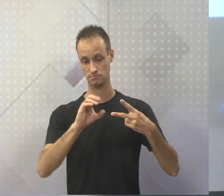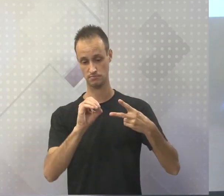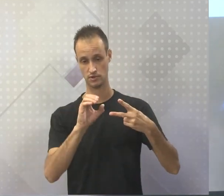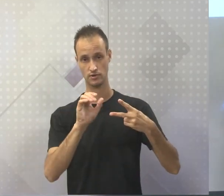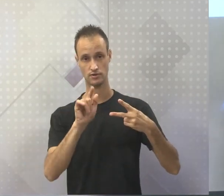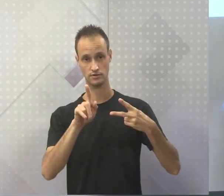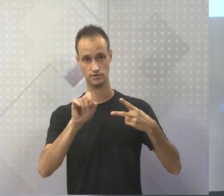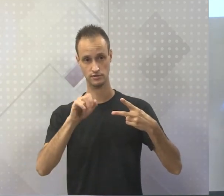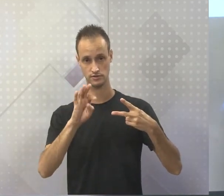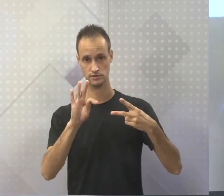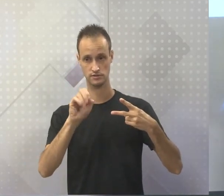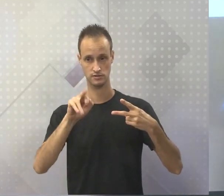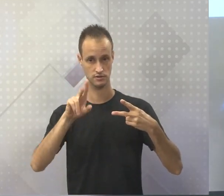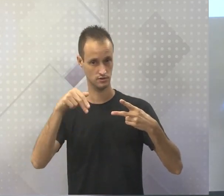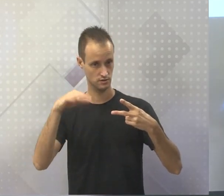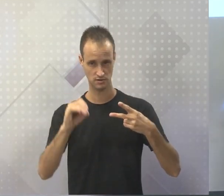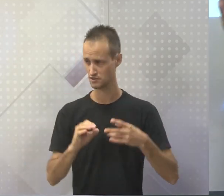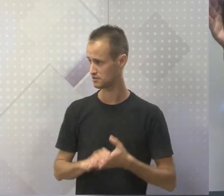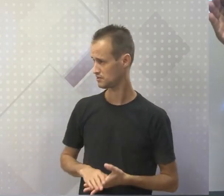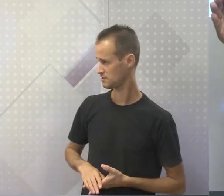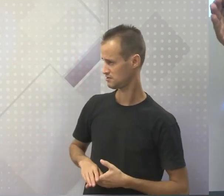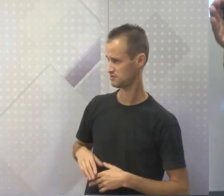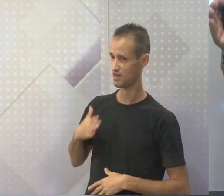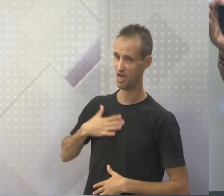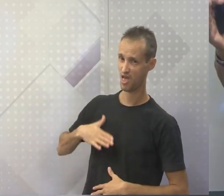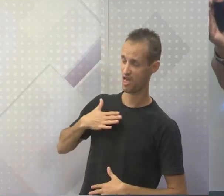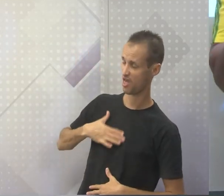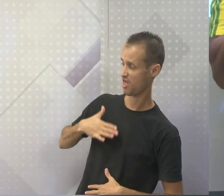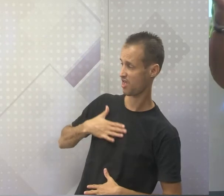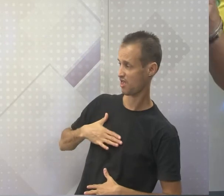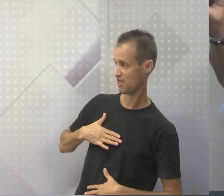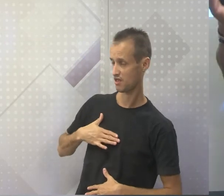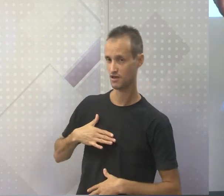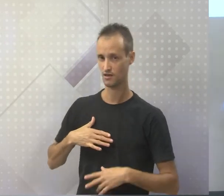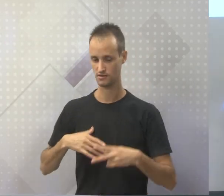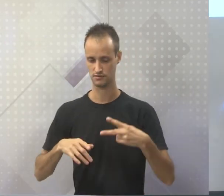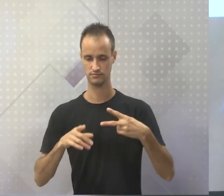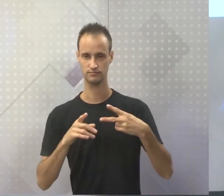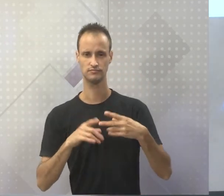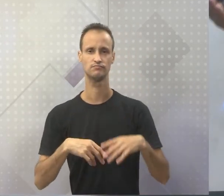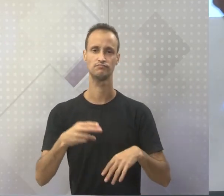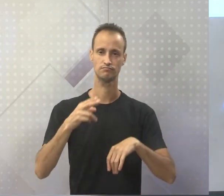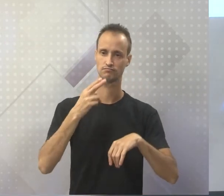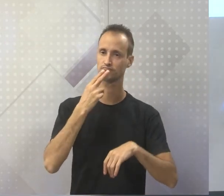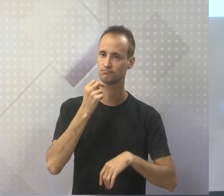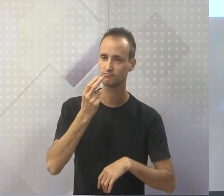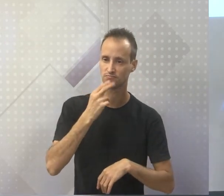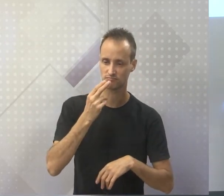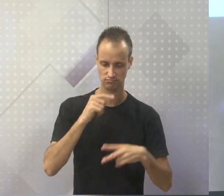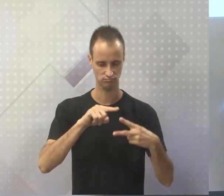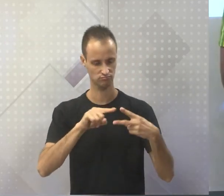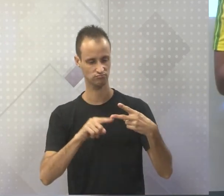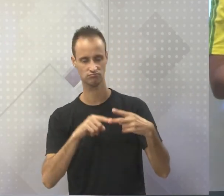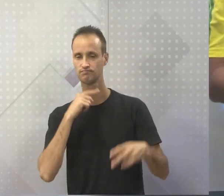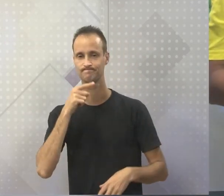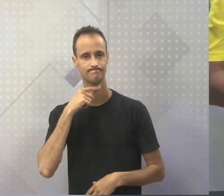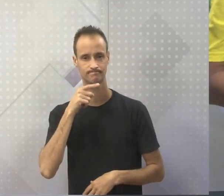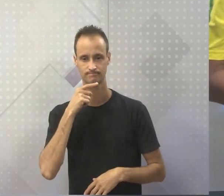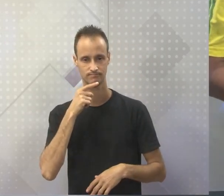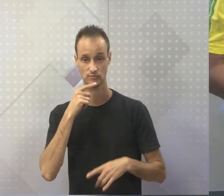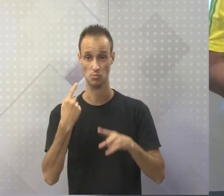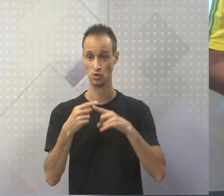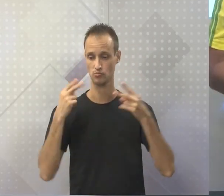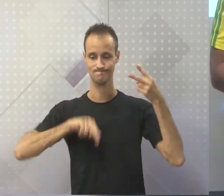o meu lápis, me ajude. Progesterônica. E a menina quando está menstruada? Nem estrogênica, nem progesterônica, porque esses